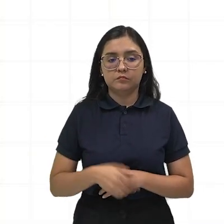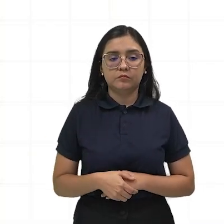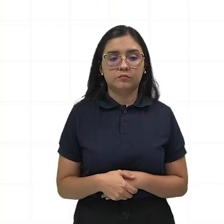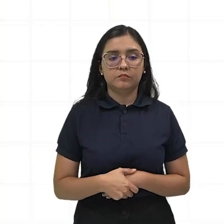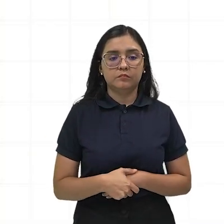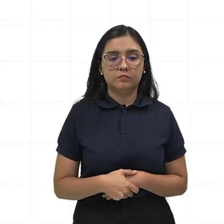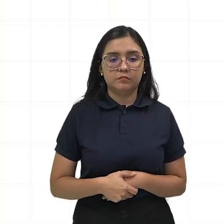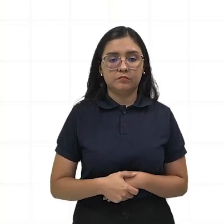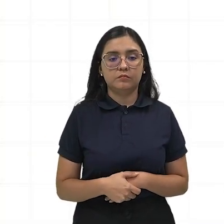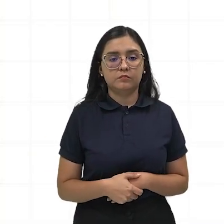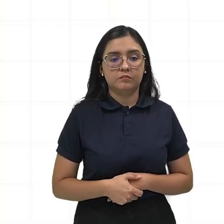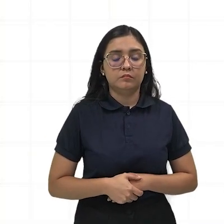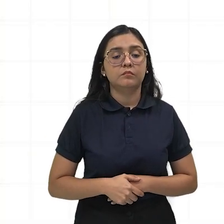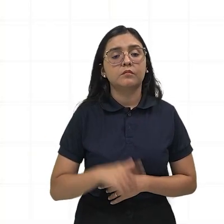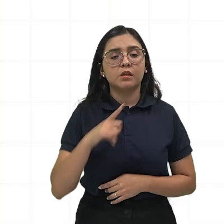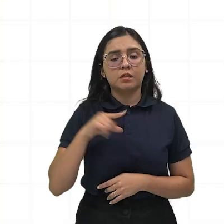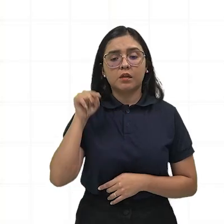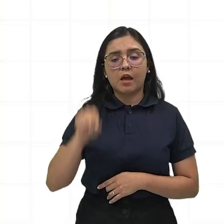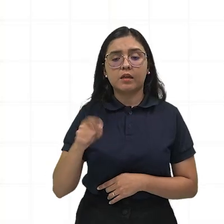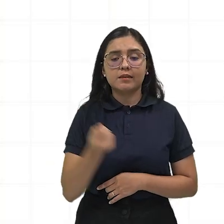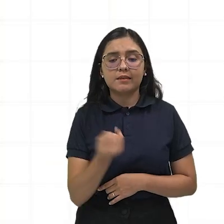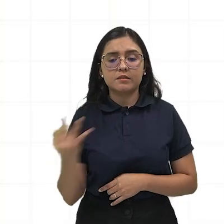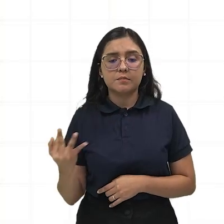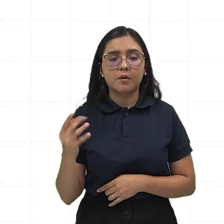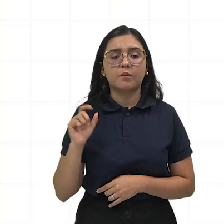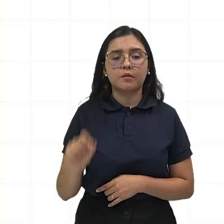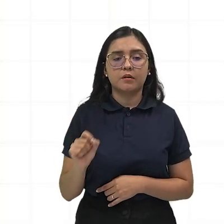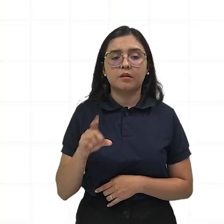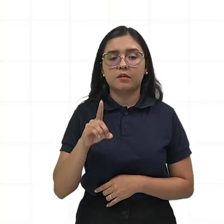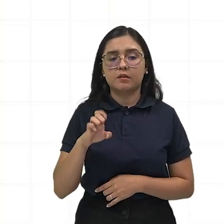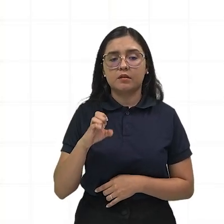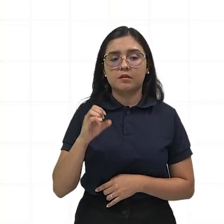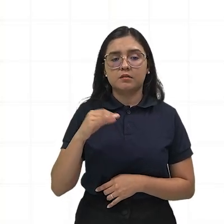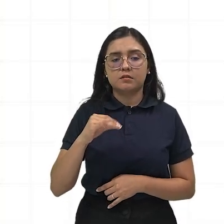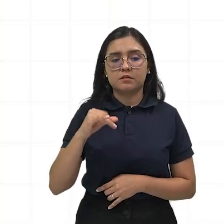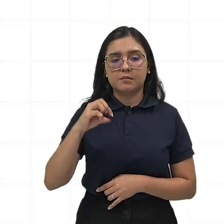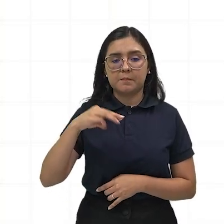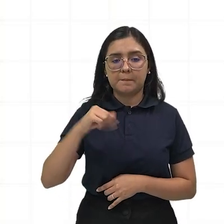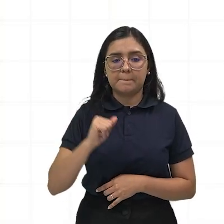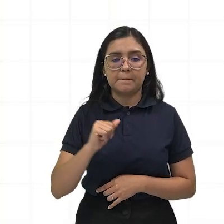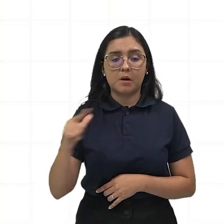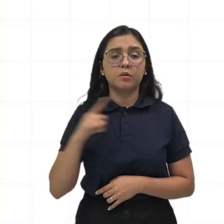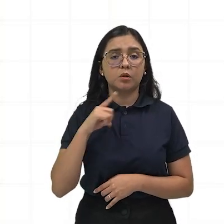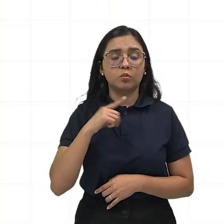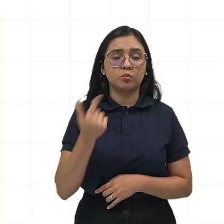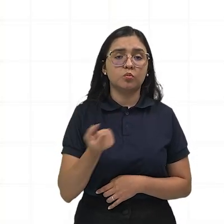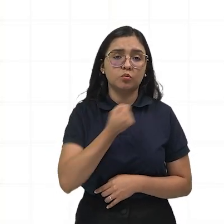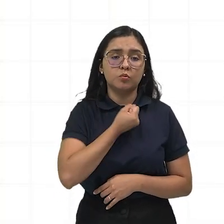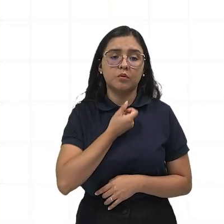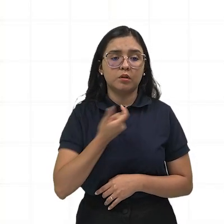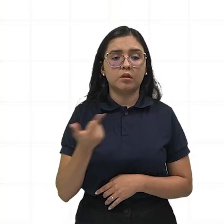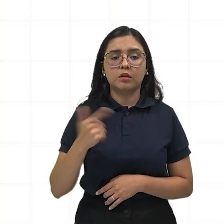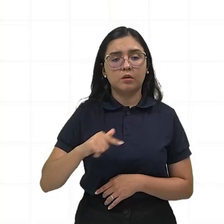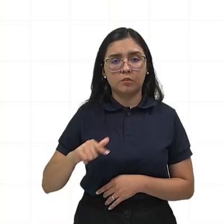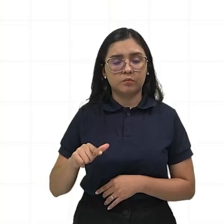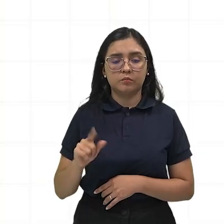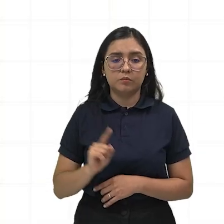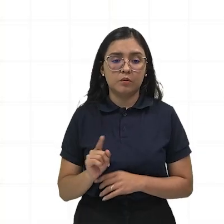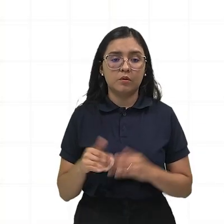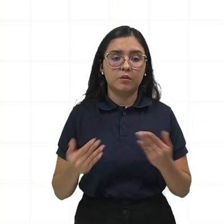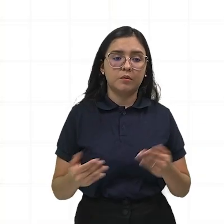decimal e em sua parte decimal uma parte não periódica, conhecida